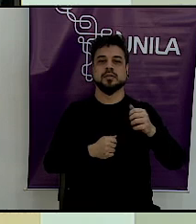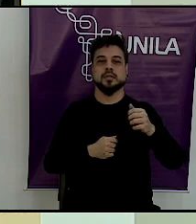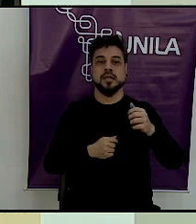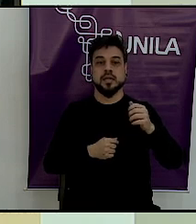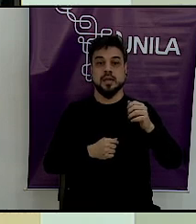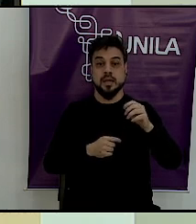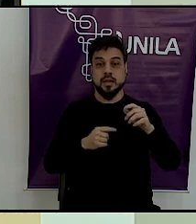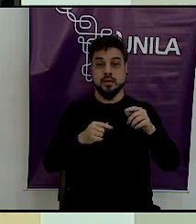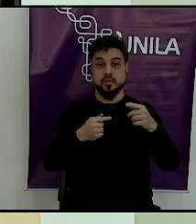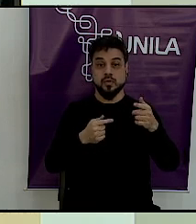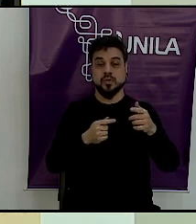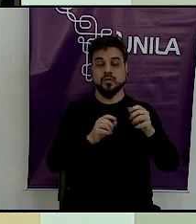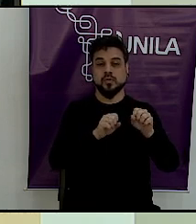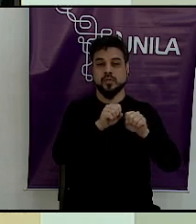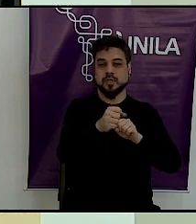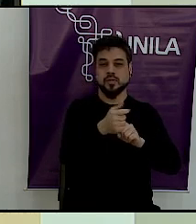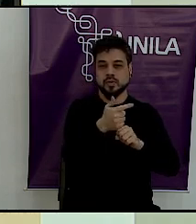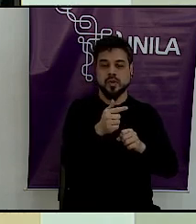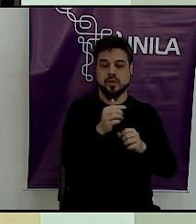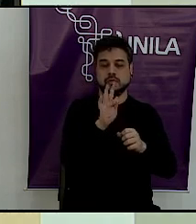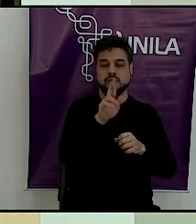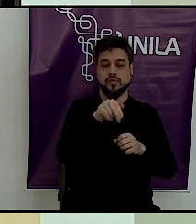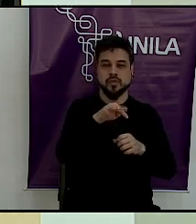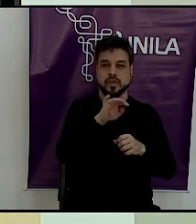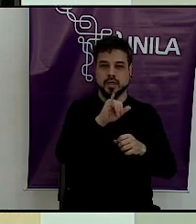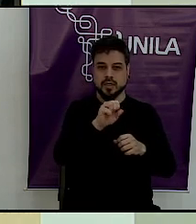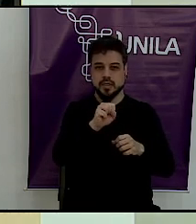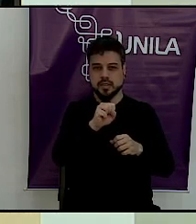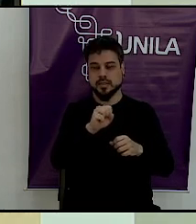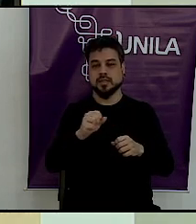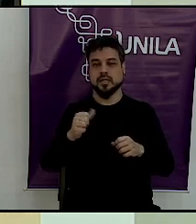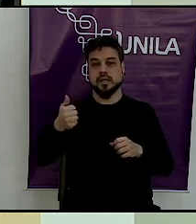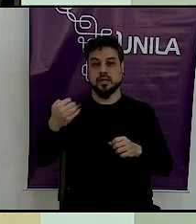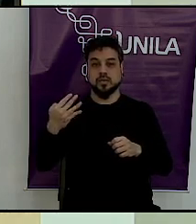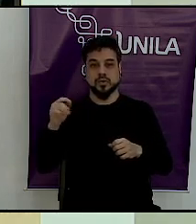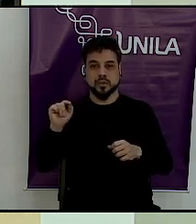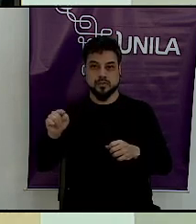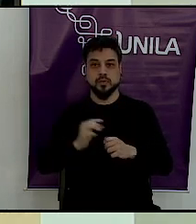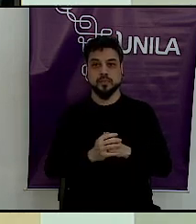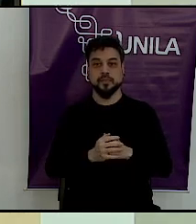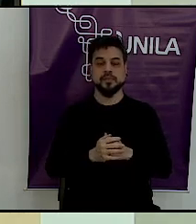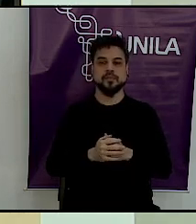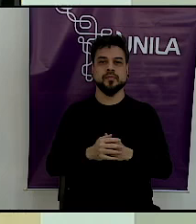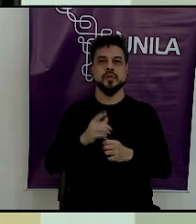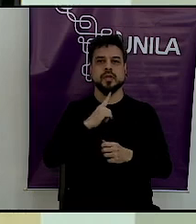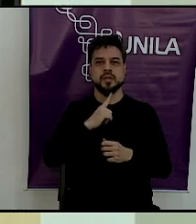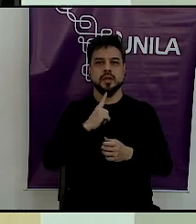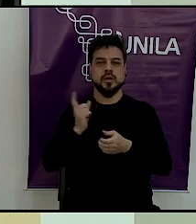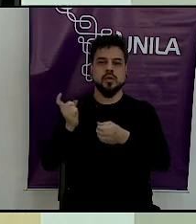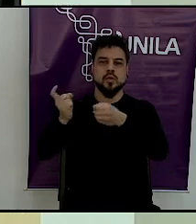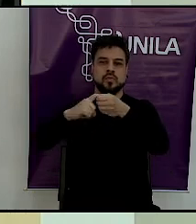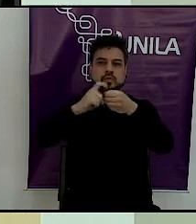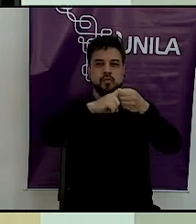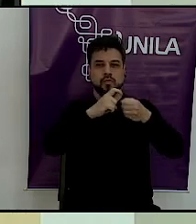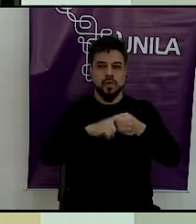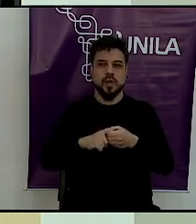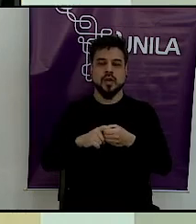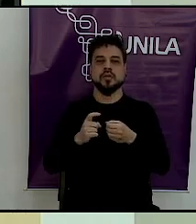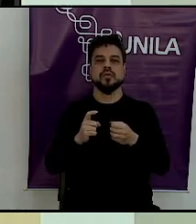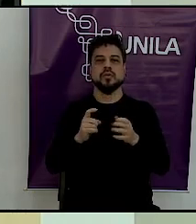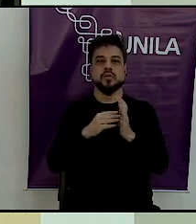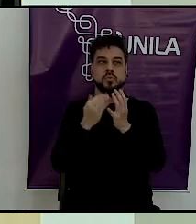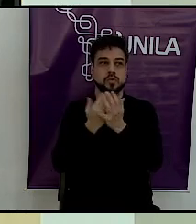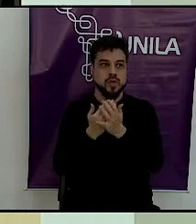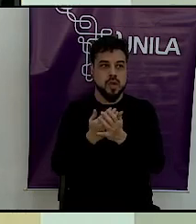reais. O restante aqui são fontes próprias, né, que eu também vou falar um pouquinho, que são convênios, acordos que a UNILA aceita, que também fazem